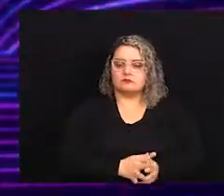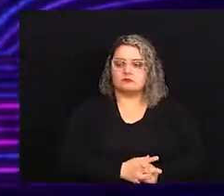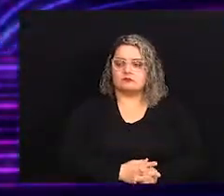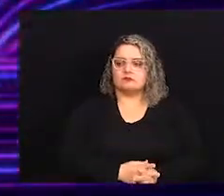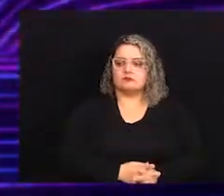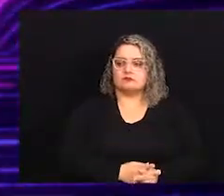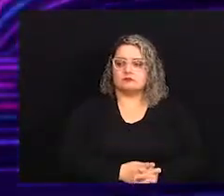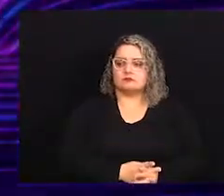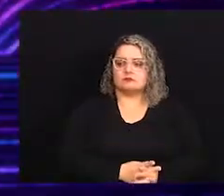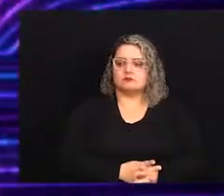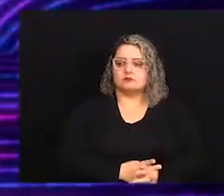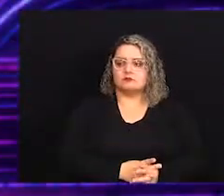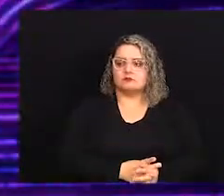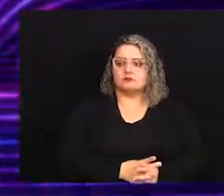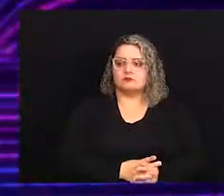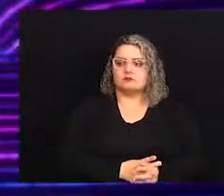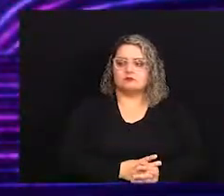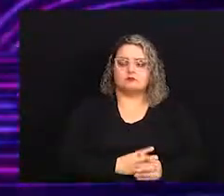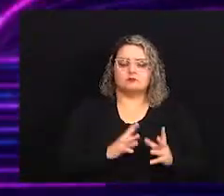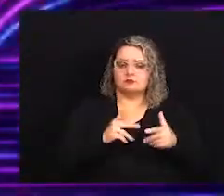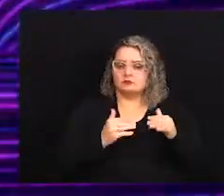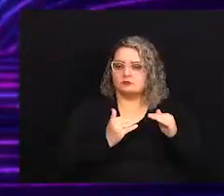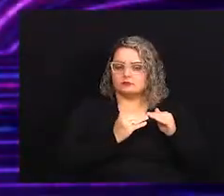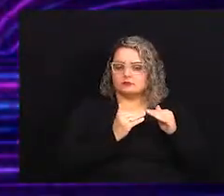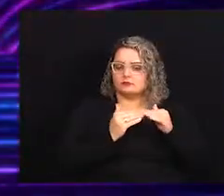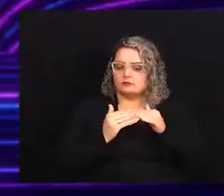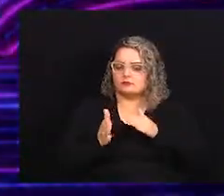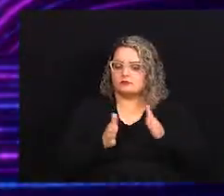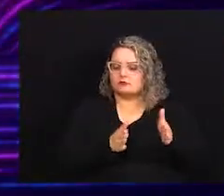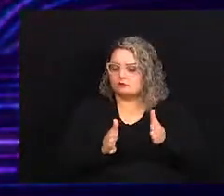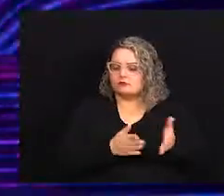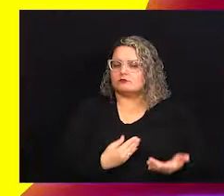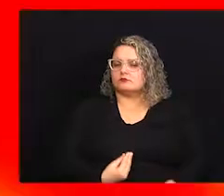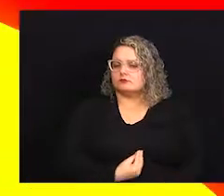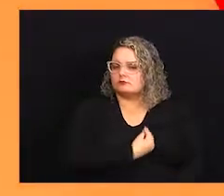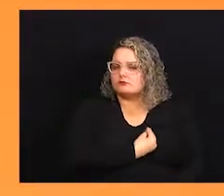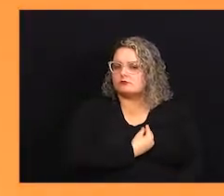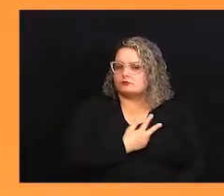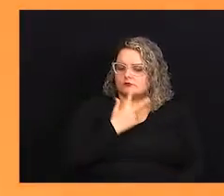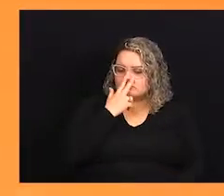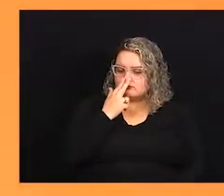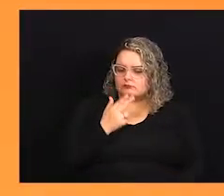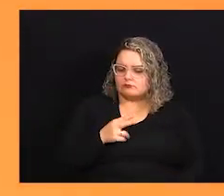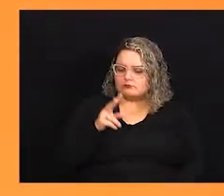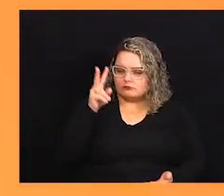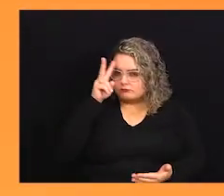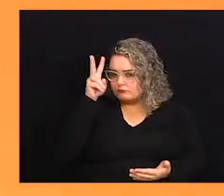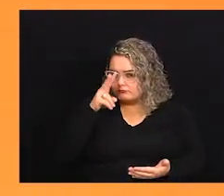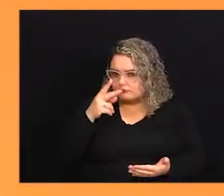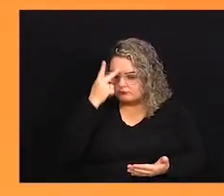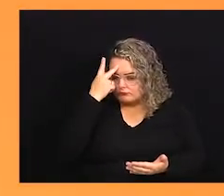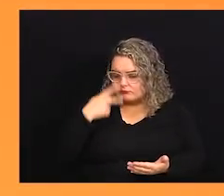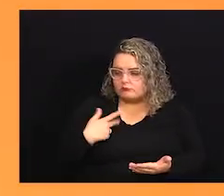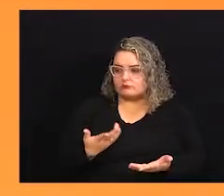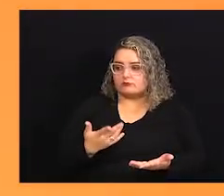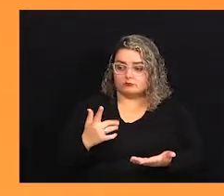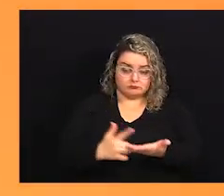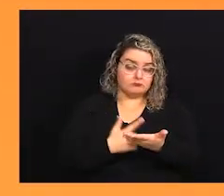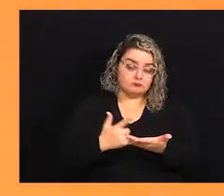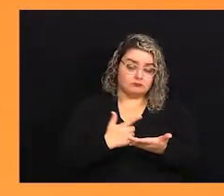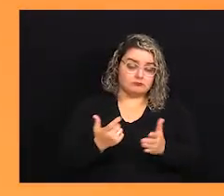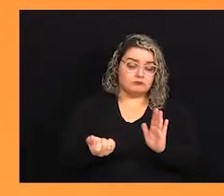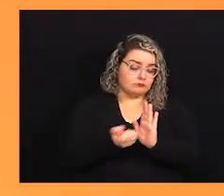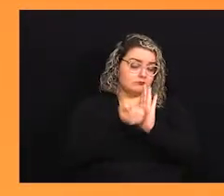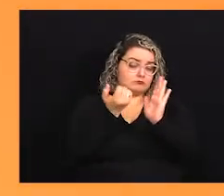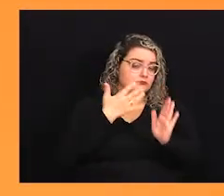que tem tudo a ver com aquilo que você está passando naquele momento. Parece que está falando com você. Eu, pelo menos, os livros que me